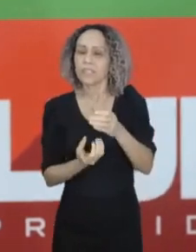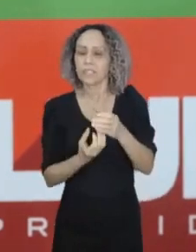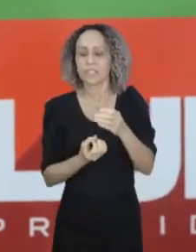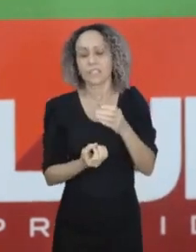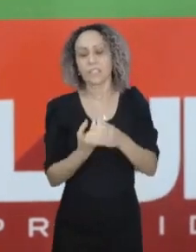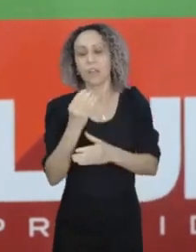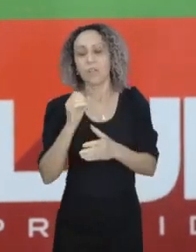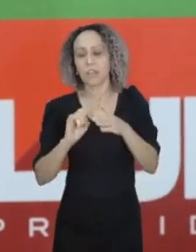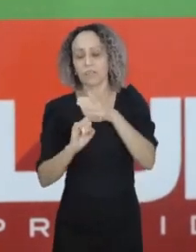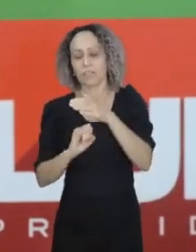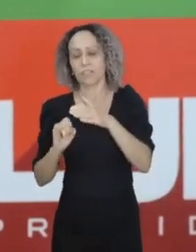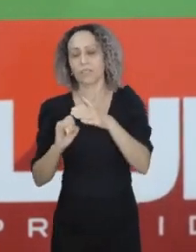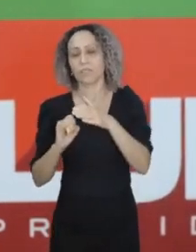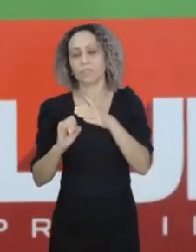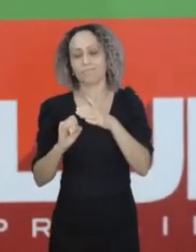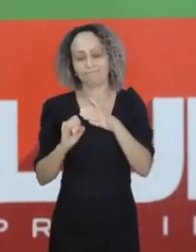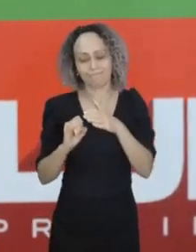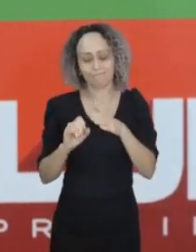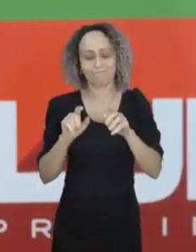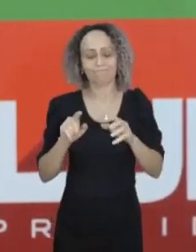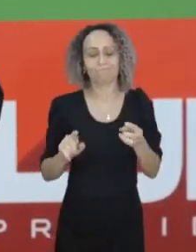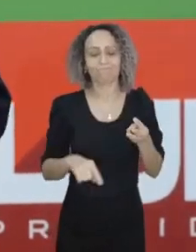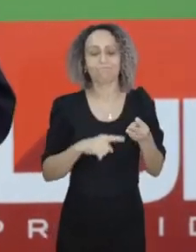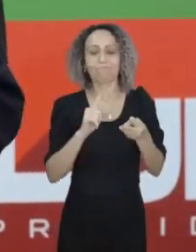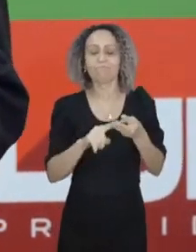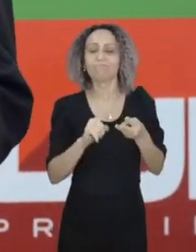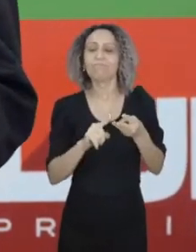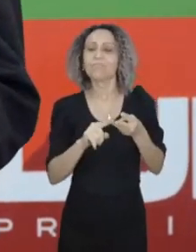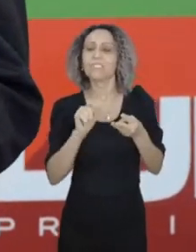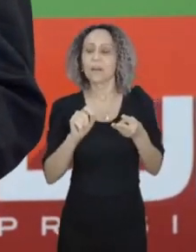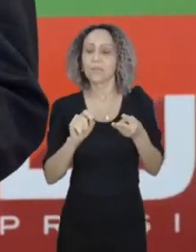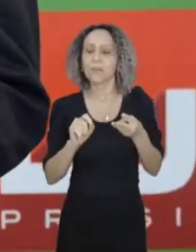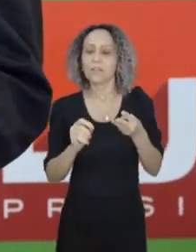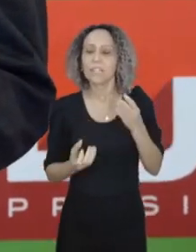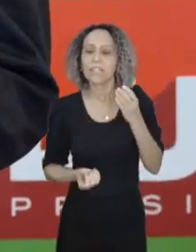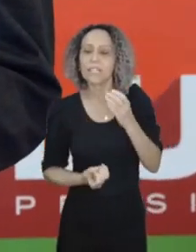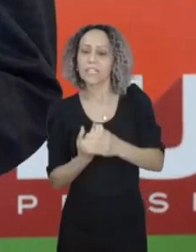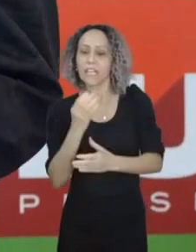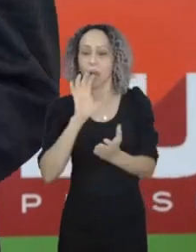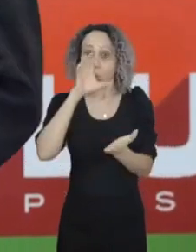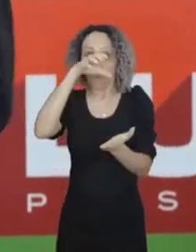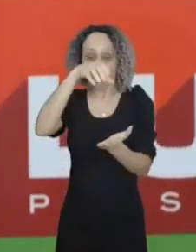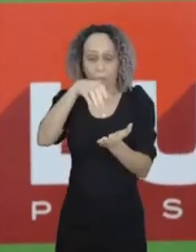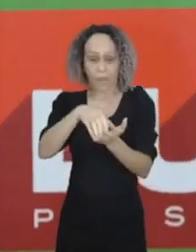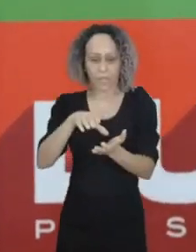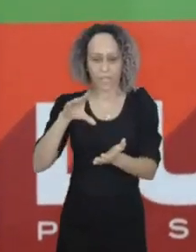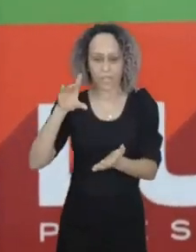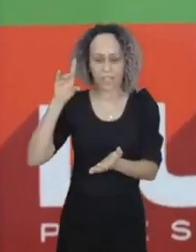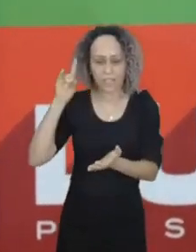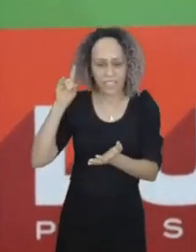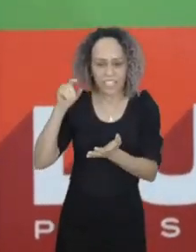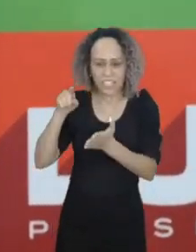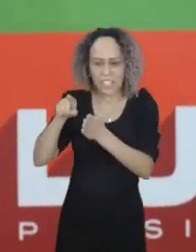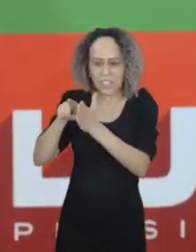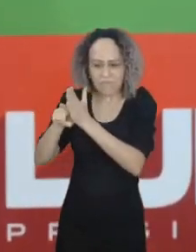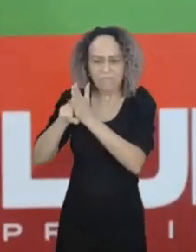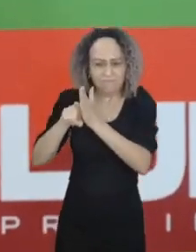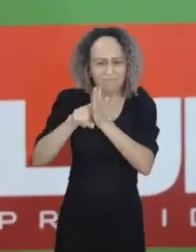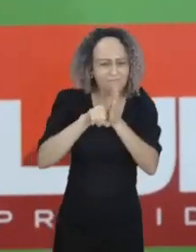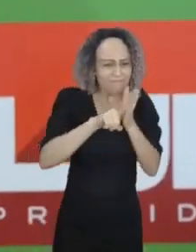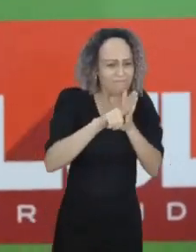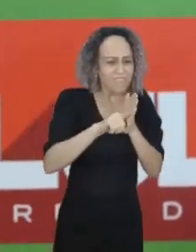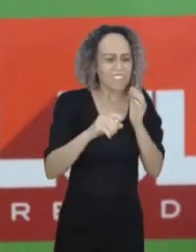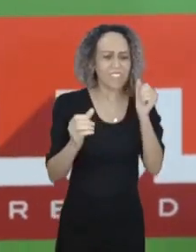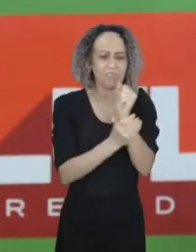a gente vai criar um comitê científico para a estruturação da Segurança Pública com o planejamento metas